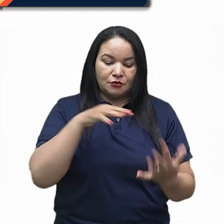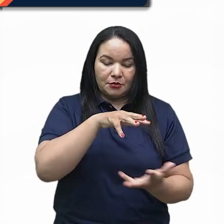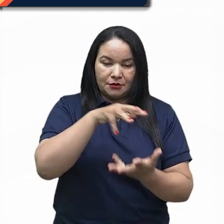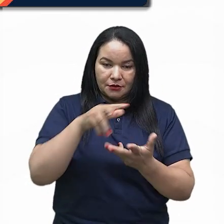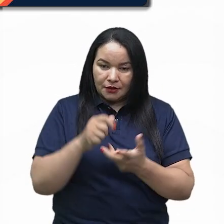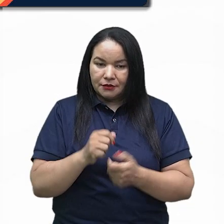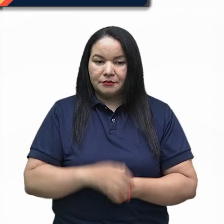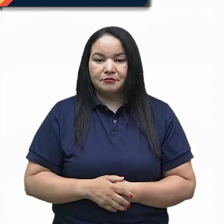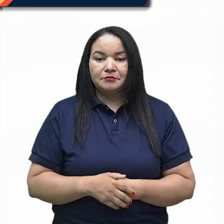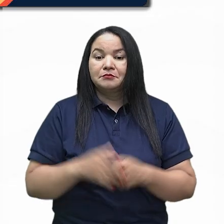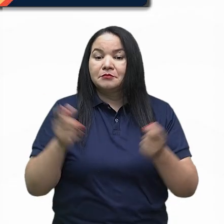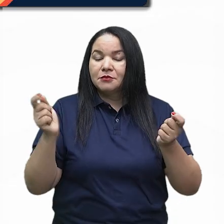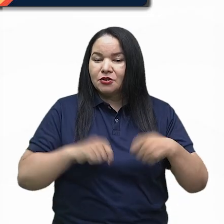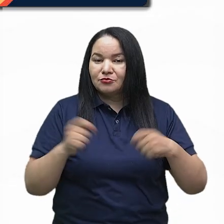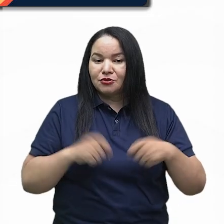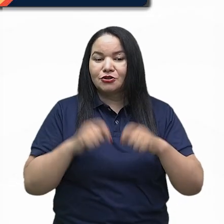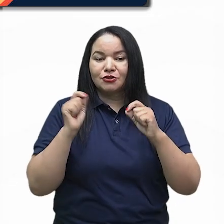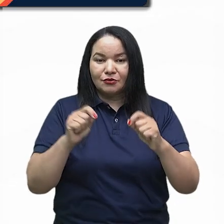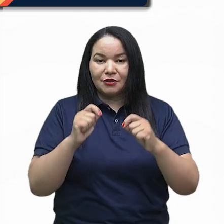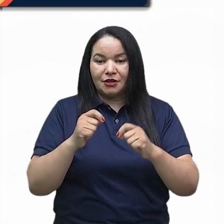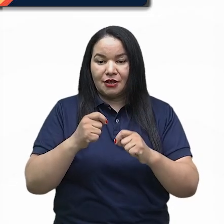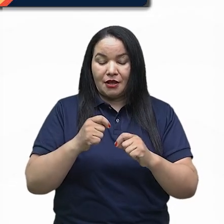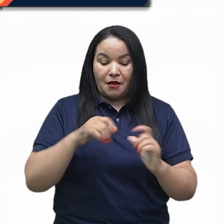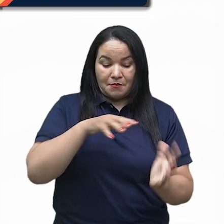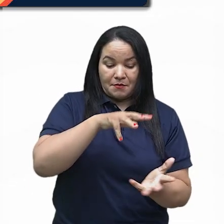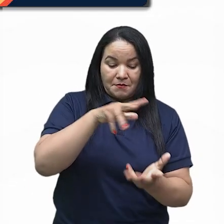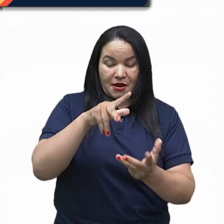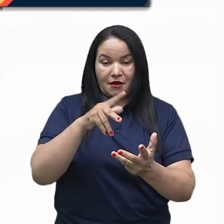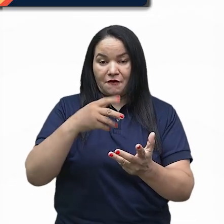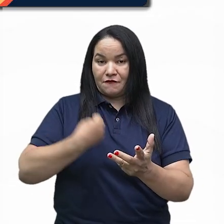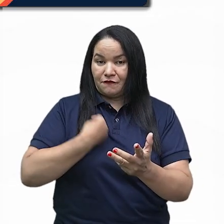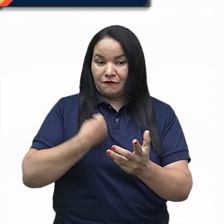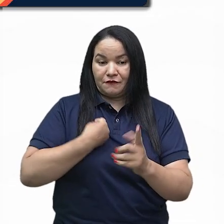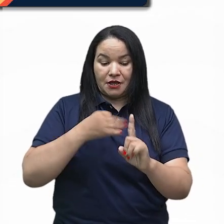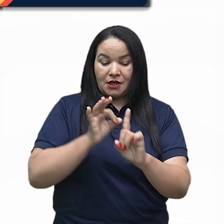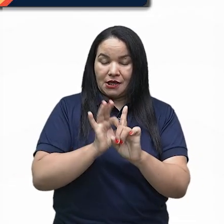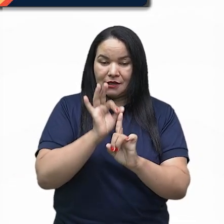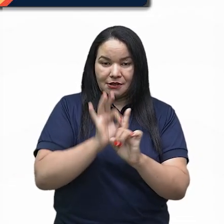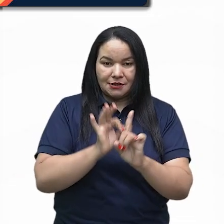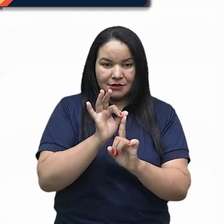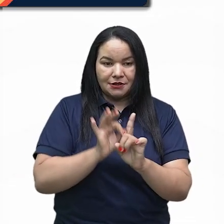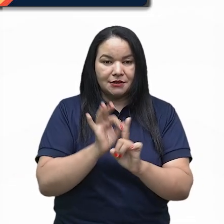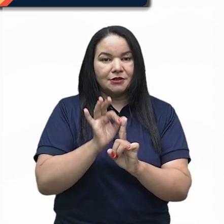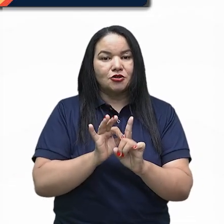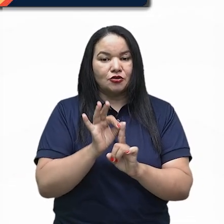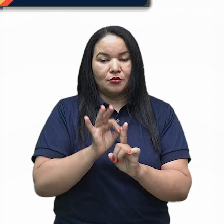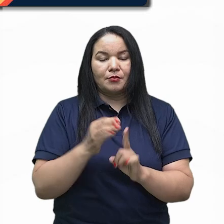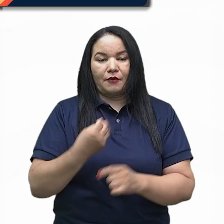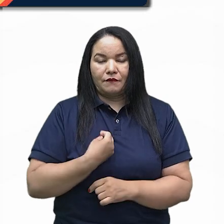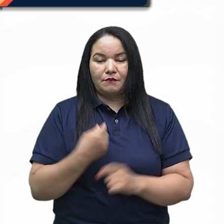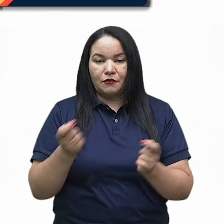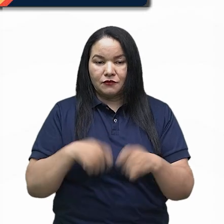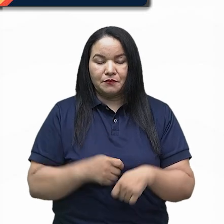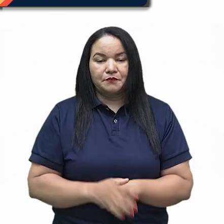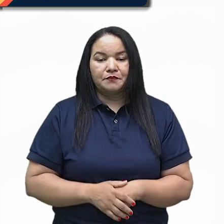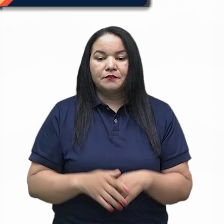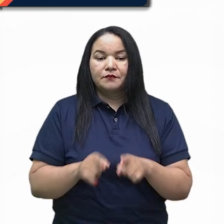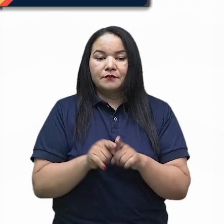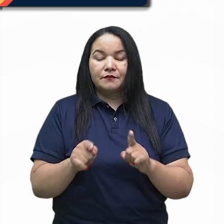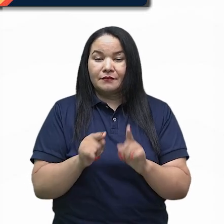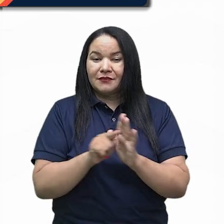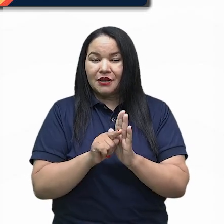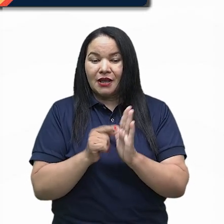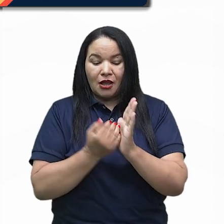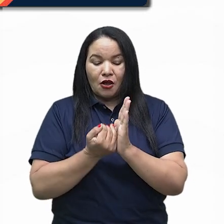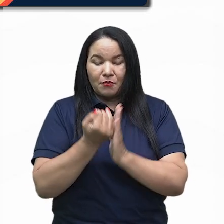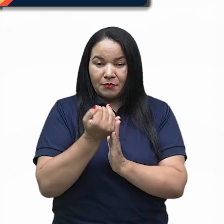ele permite que o planeta fique aquecido. Entretanto, a intensificação,